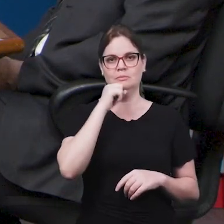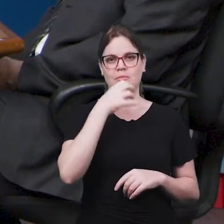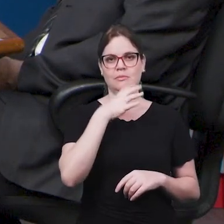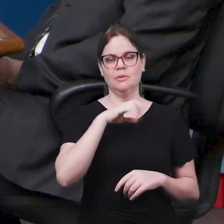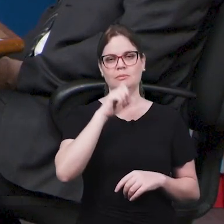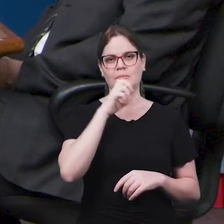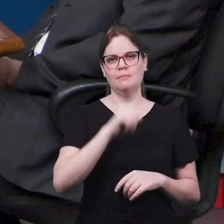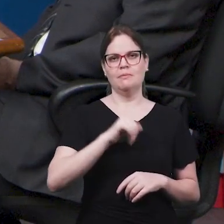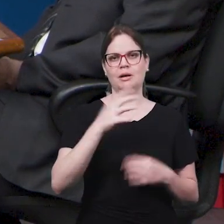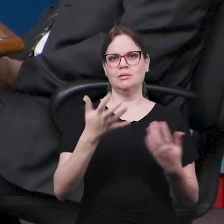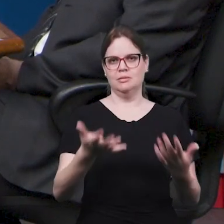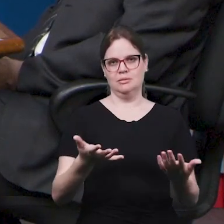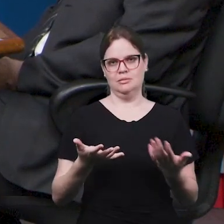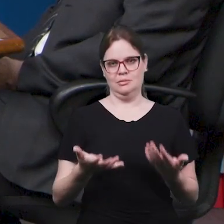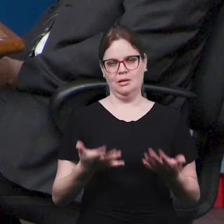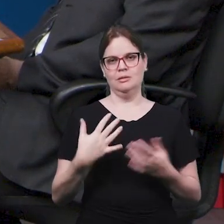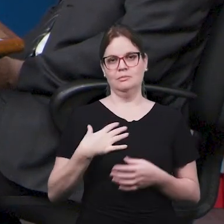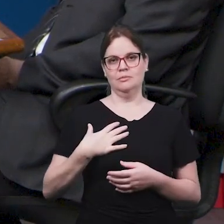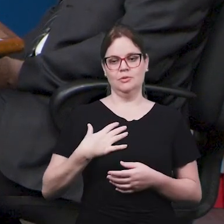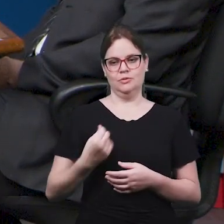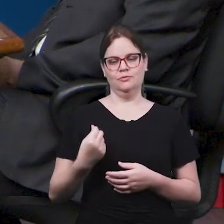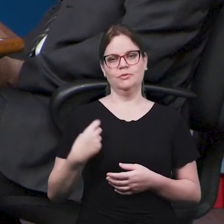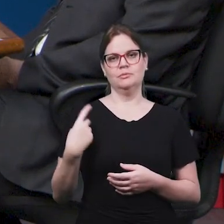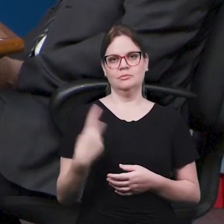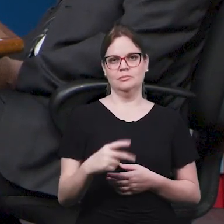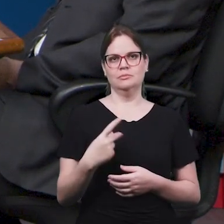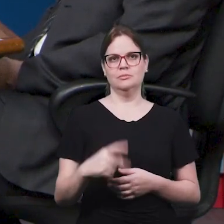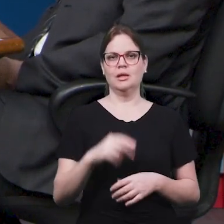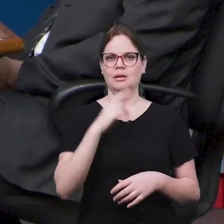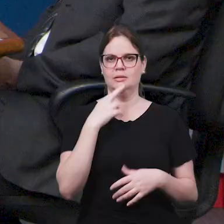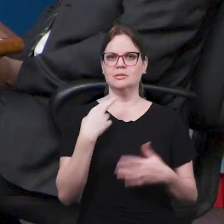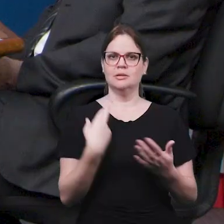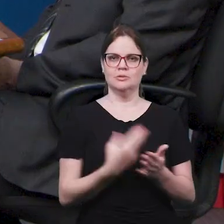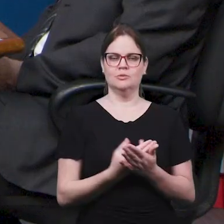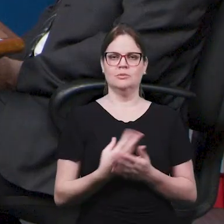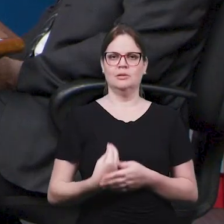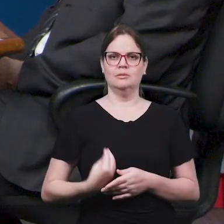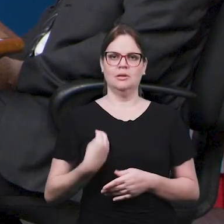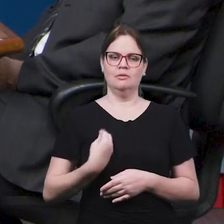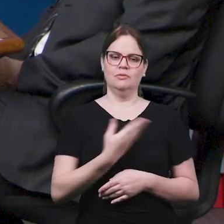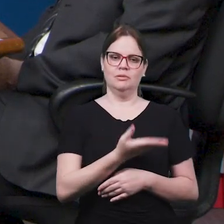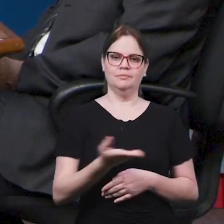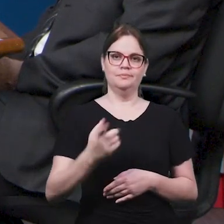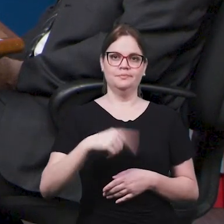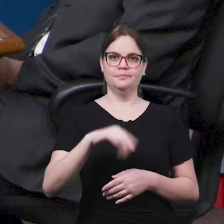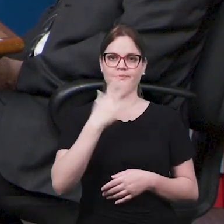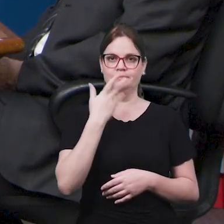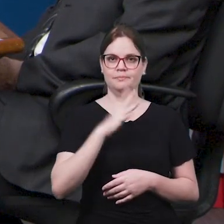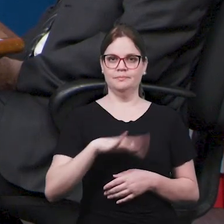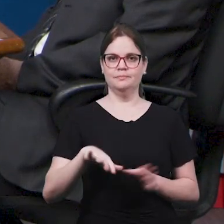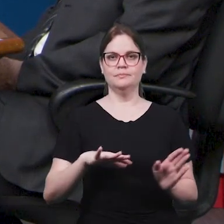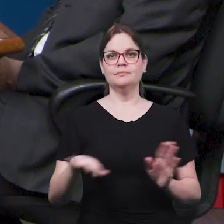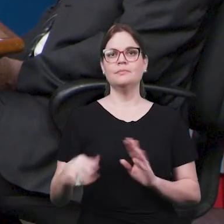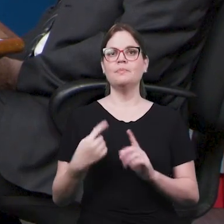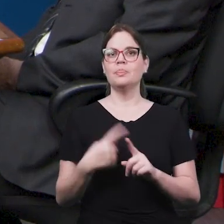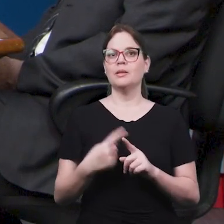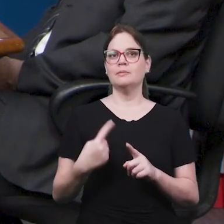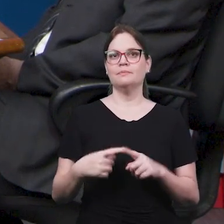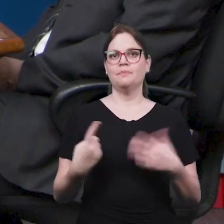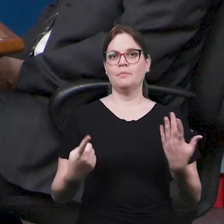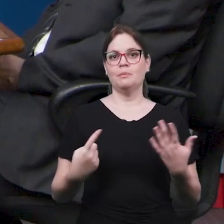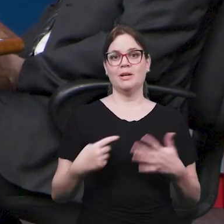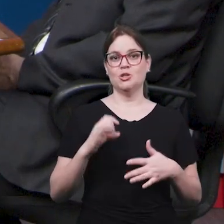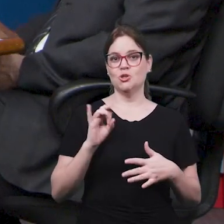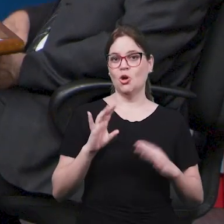esperam, né? Para os seus filhos, é esse reflexo, né, sobre a vida das nossas crianças porque e adolescentes. O ensino é muito